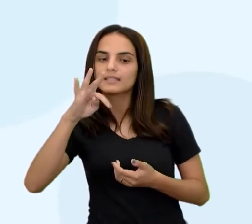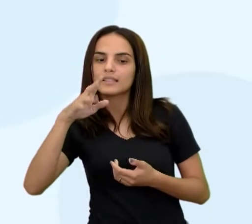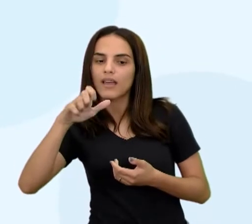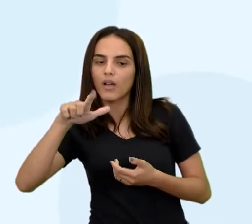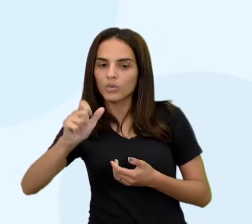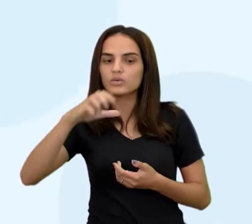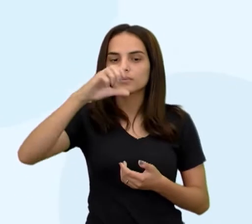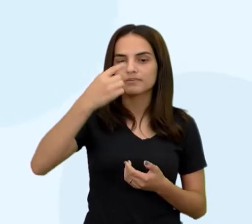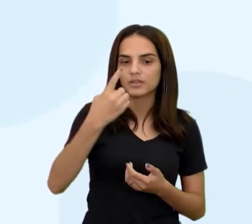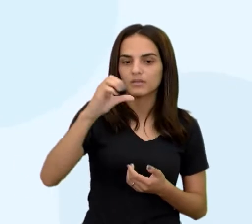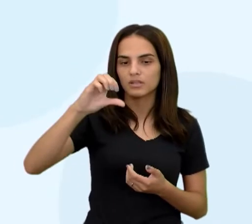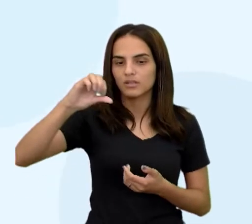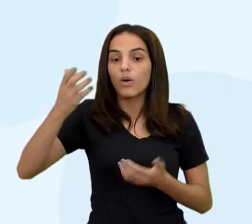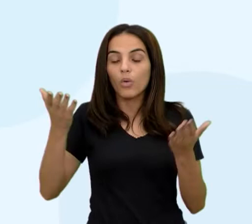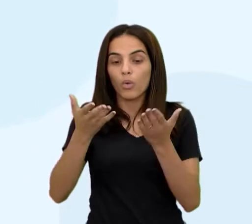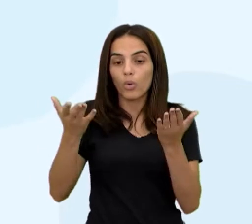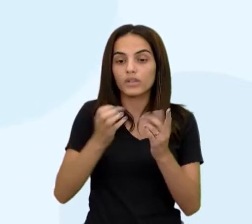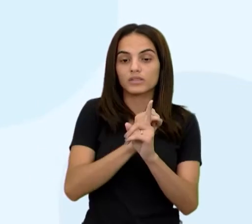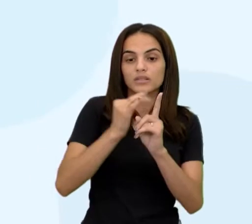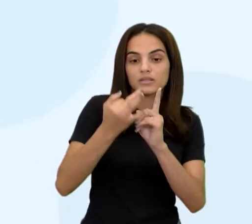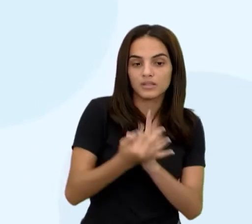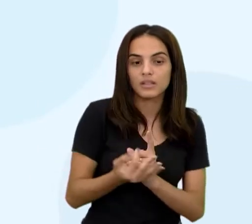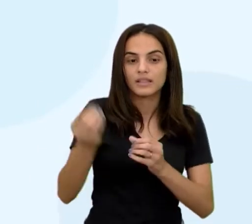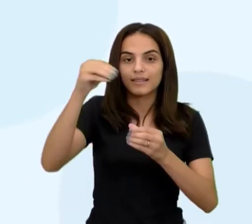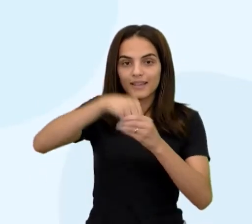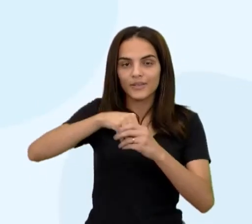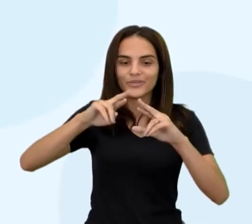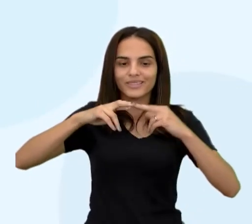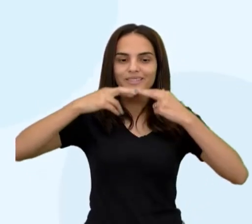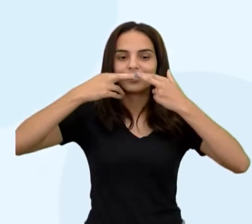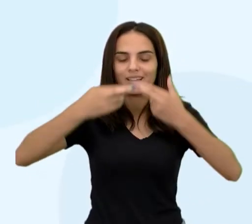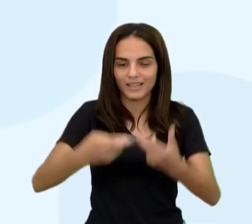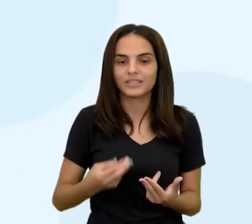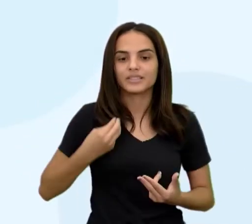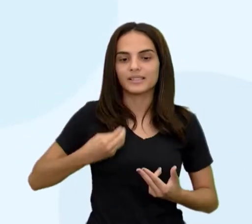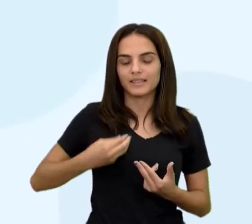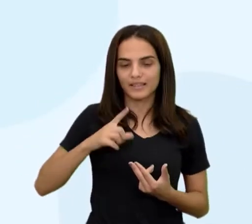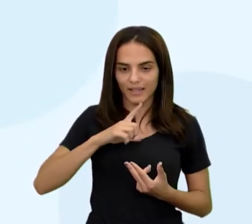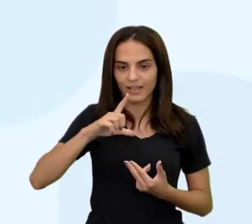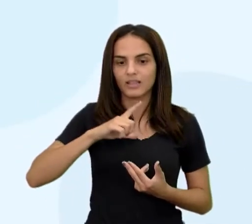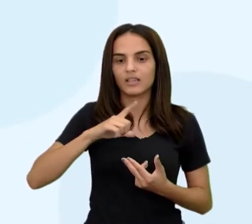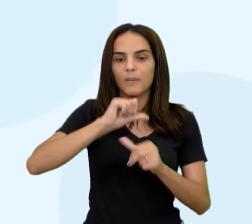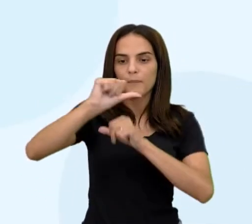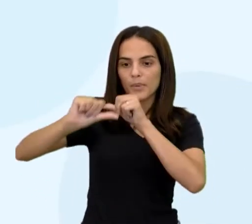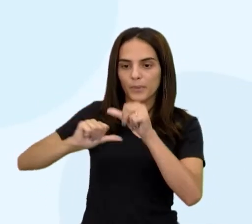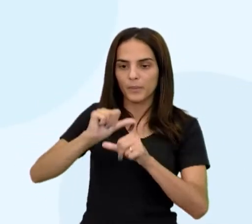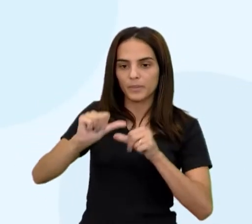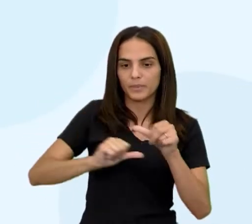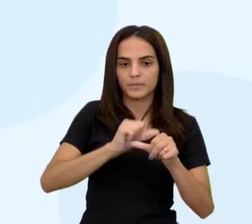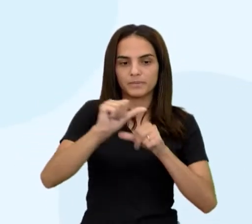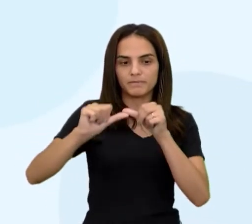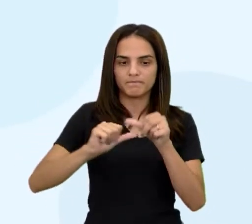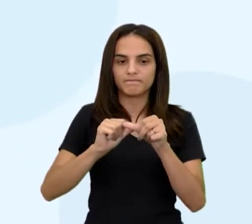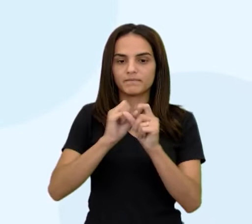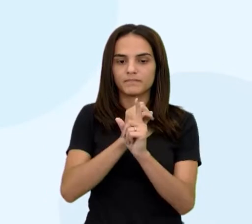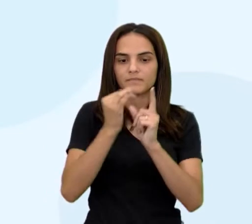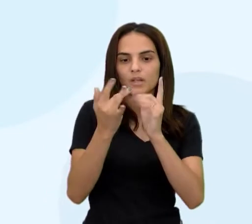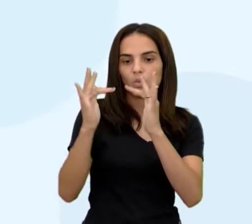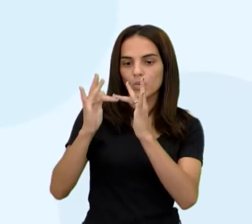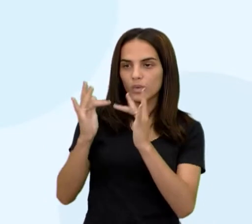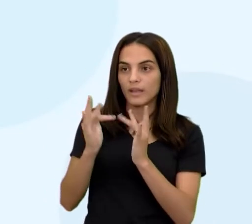hoje a sociedade se integra em rede e existe uma transformação das sociabilidades, cujos contatos são cada vez